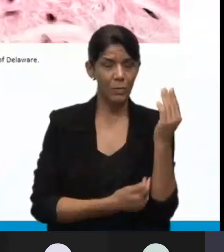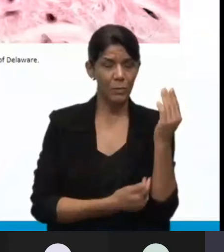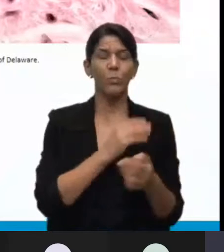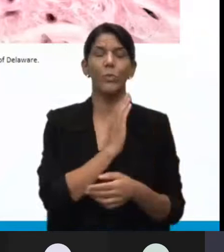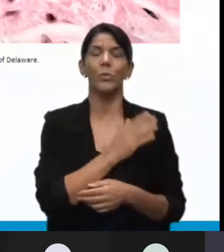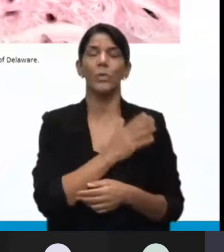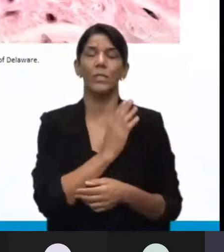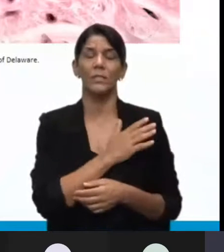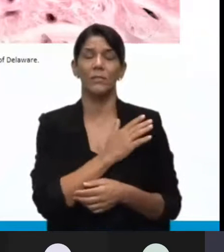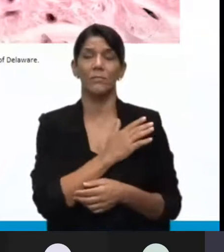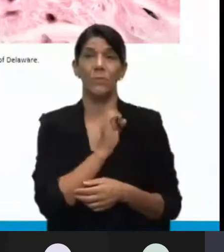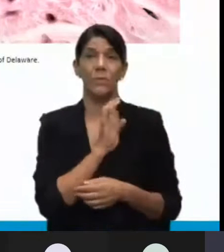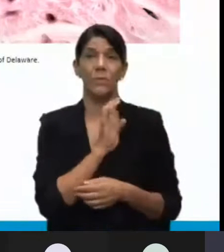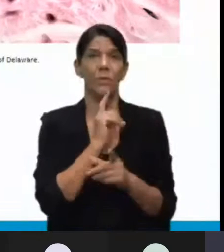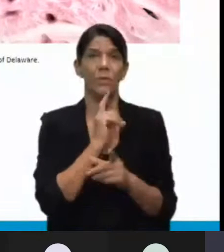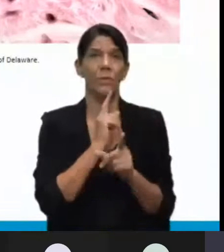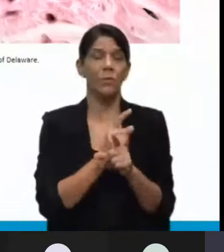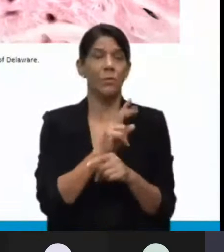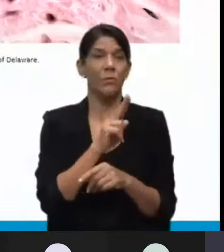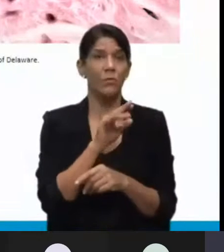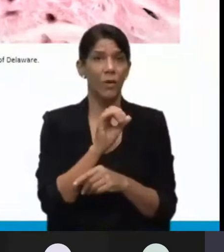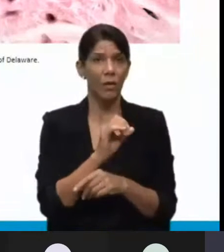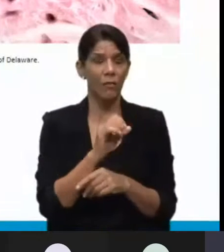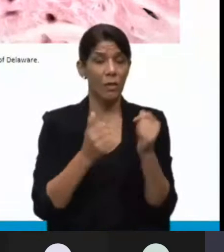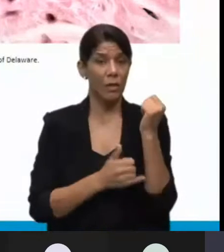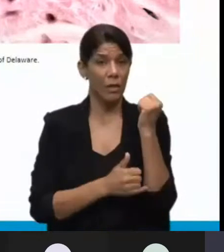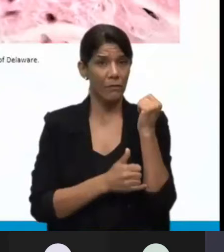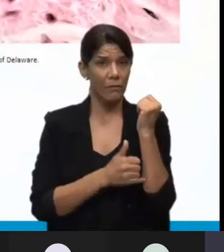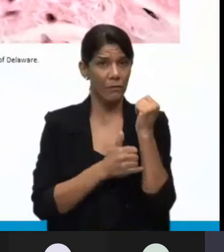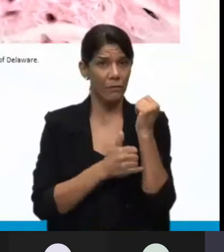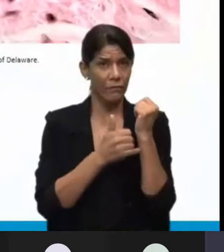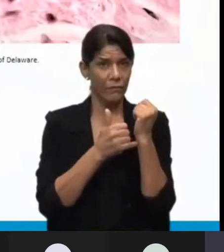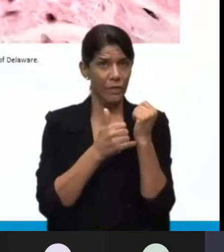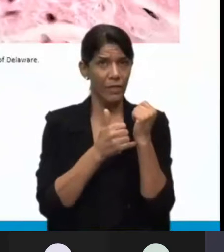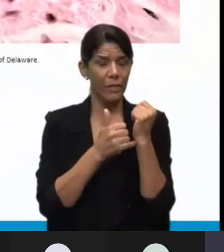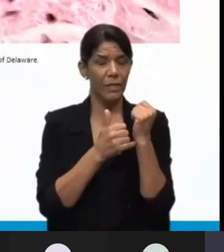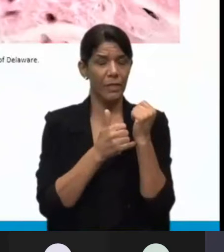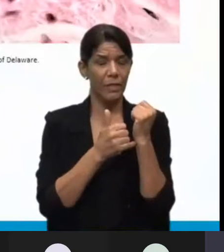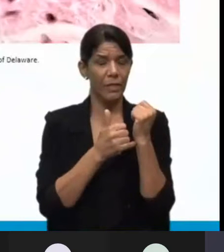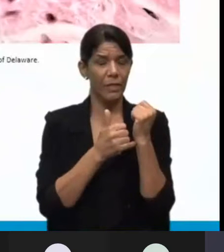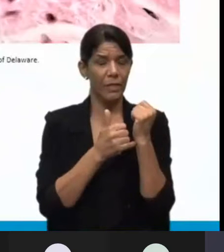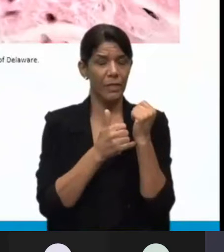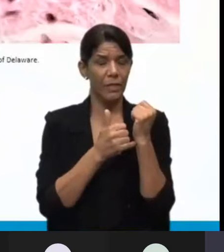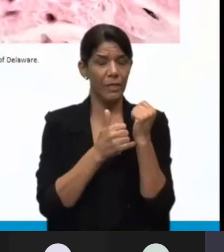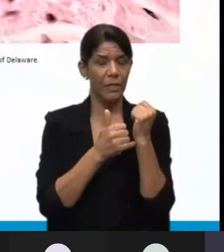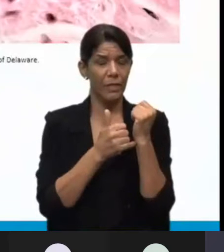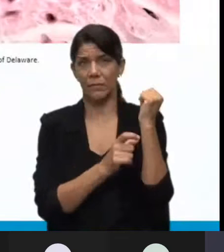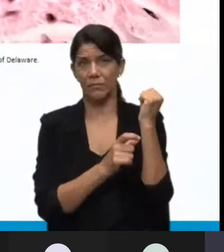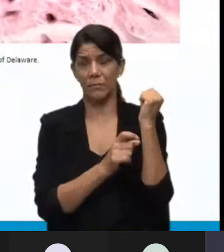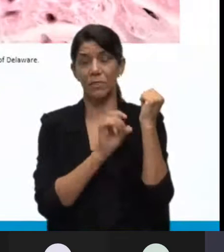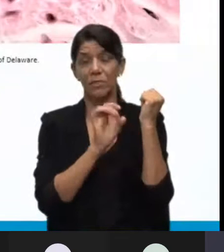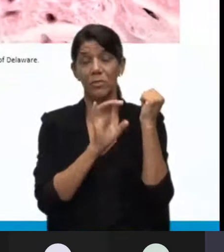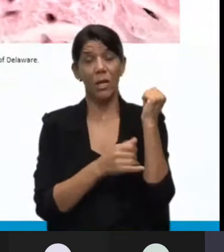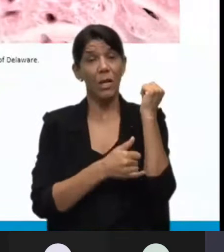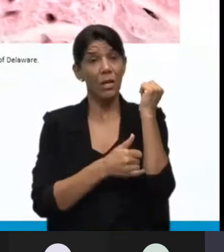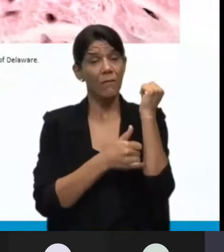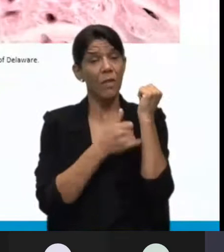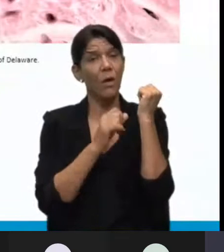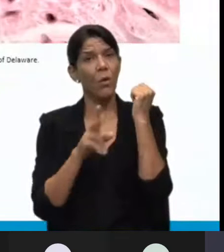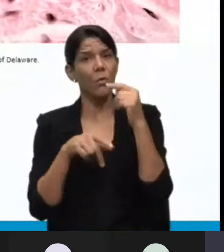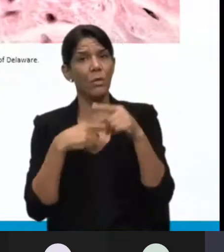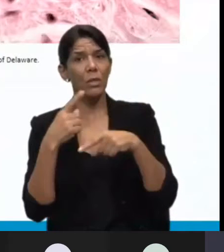o coração. Eu só encontro válvula nas veias de grande calibre, tá bom? Só em